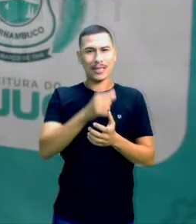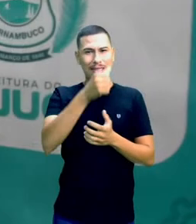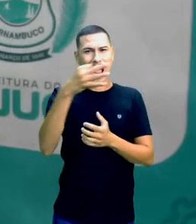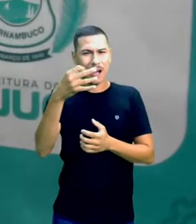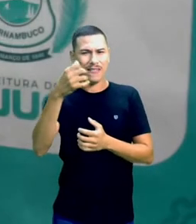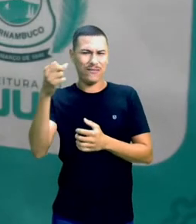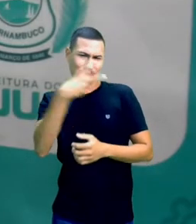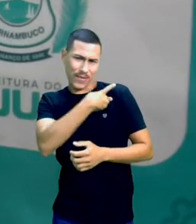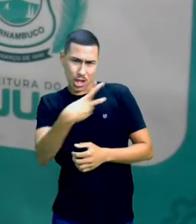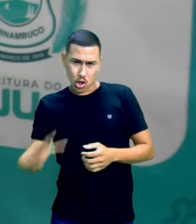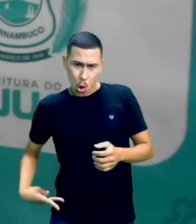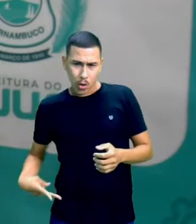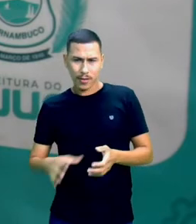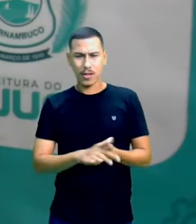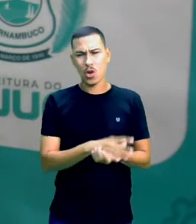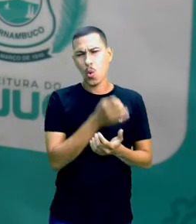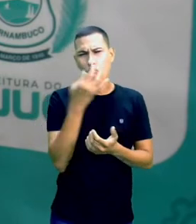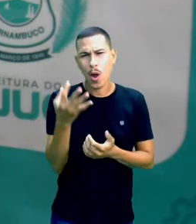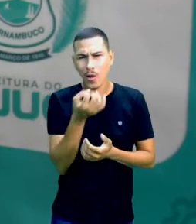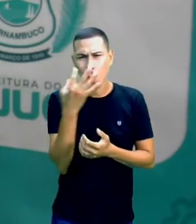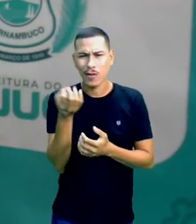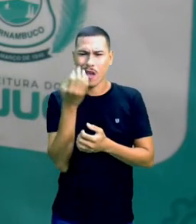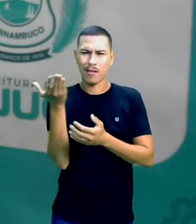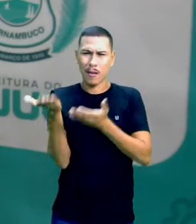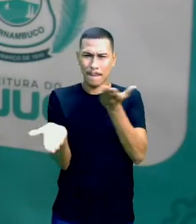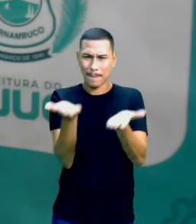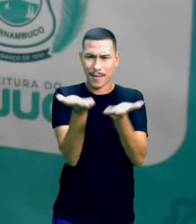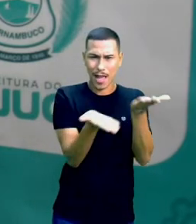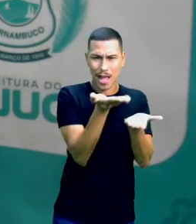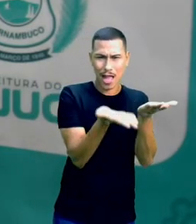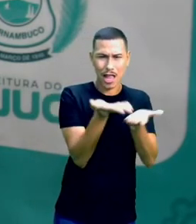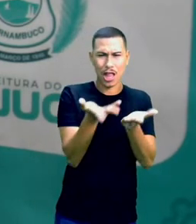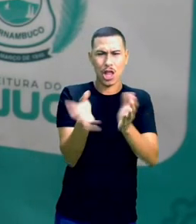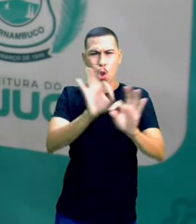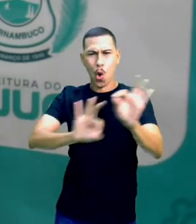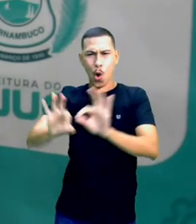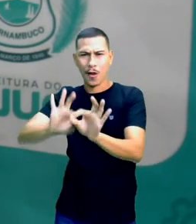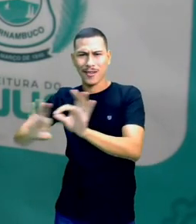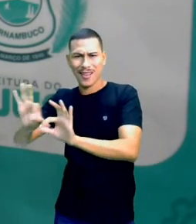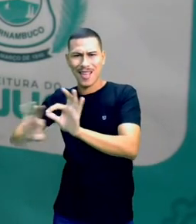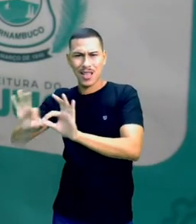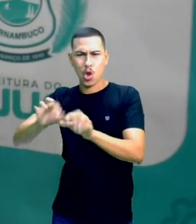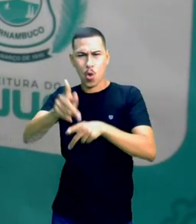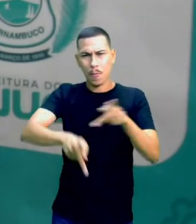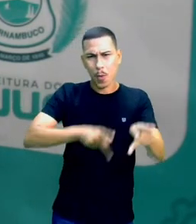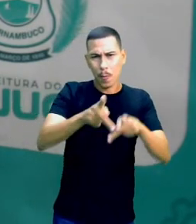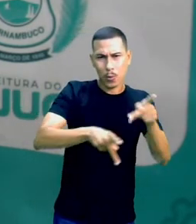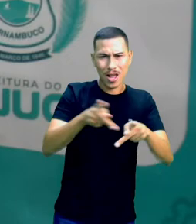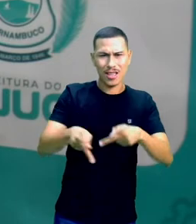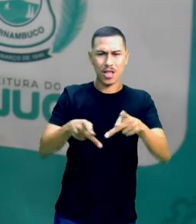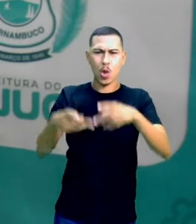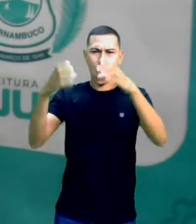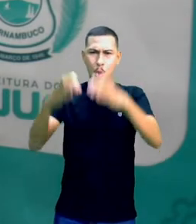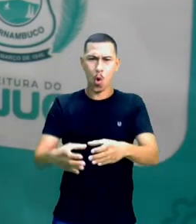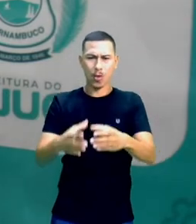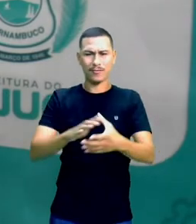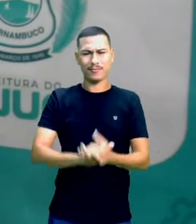quantitativo de vereadores, ele vai muito no balanço do quantitativo de população local.